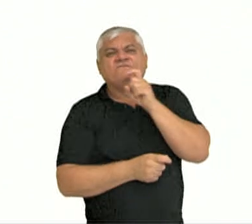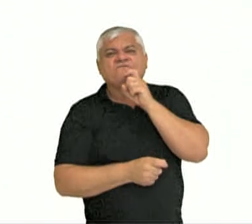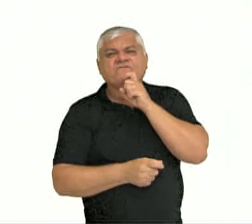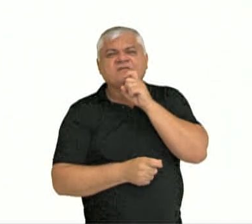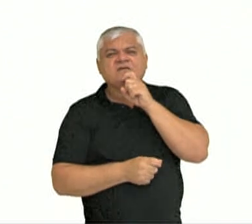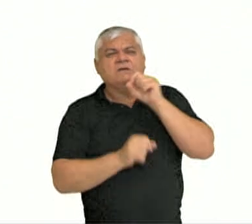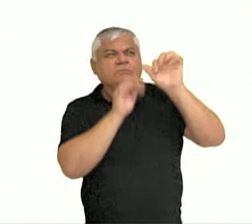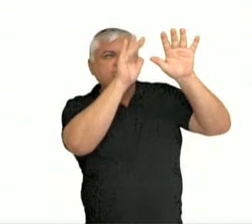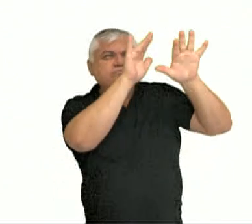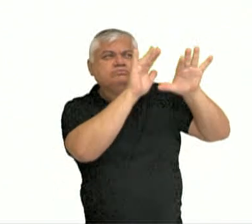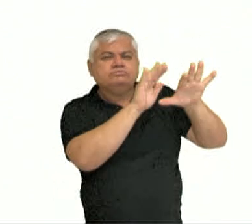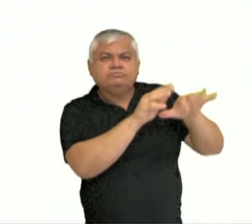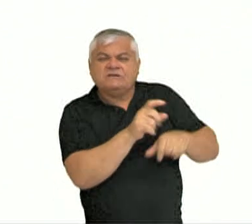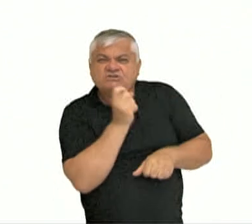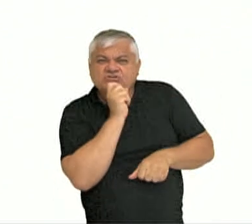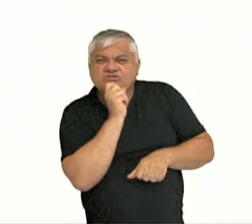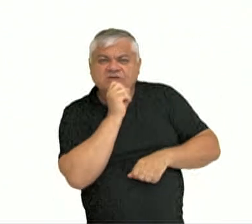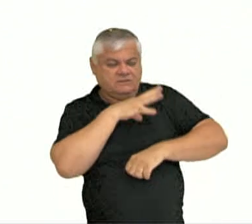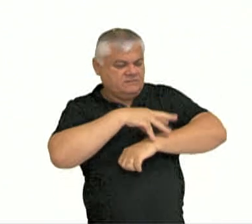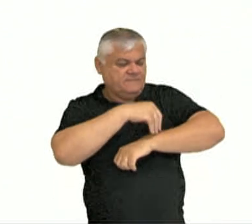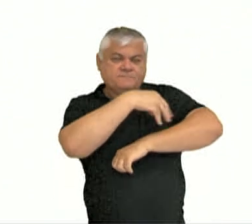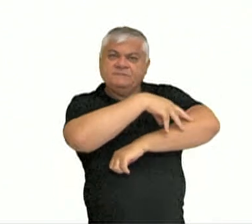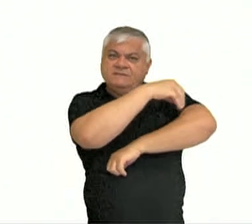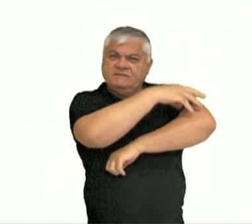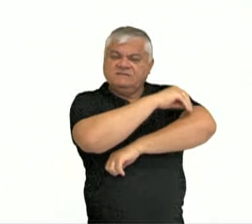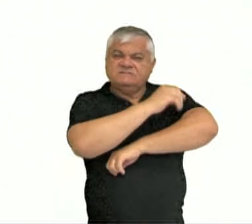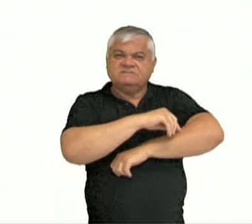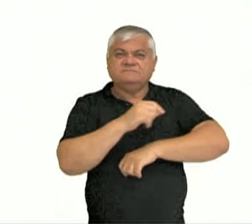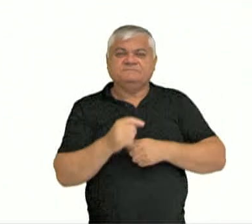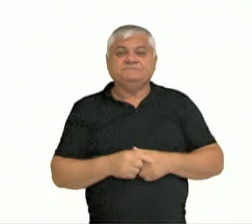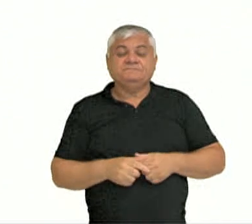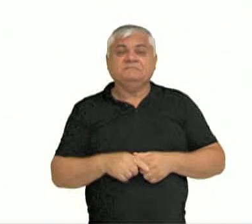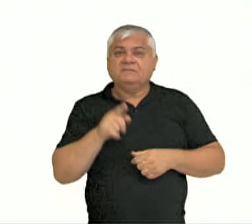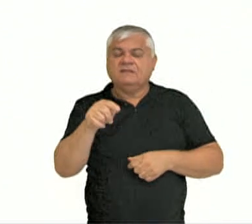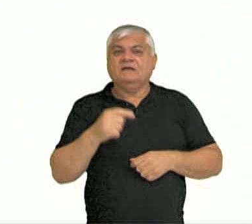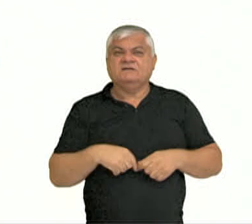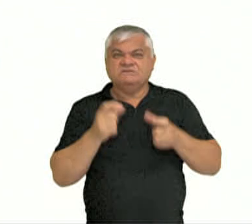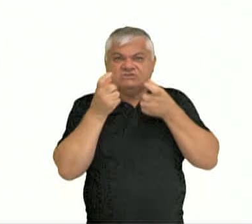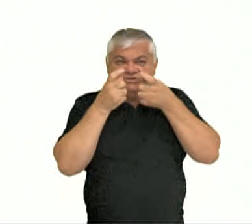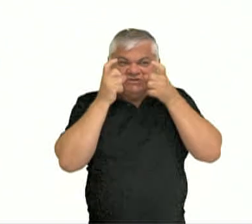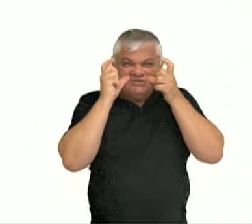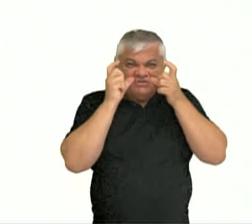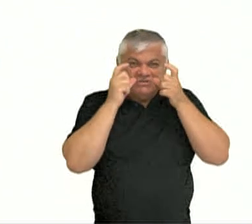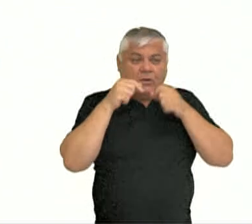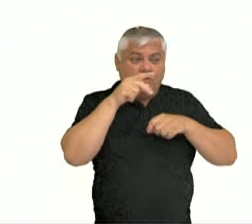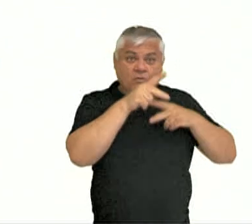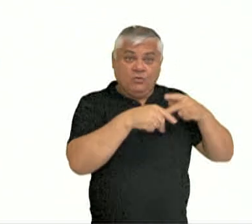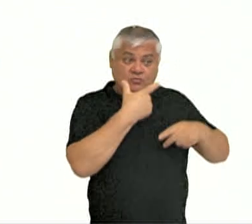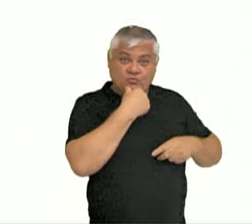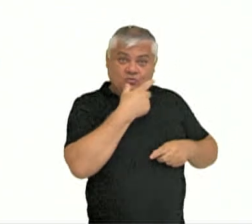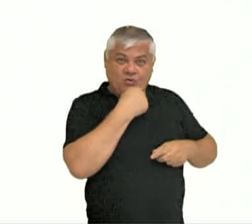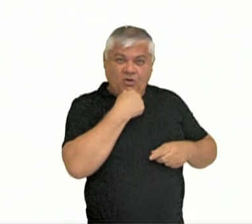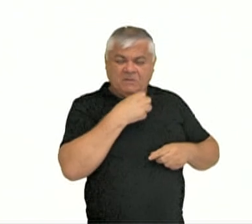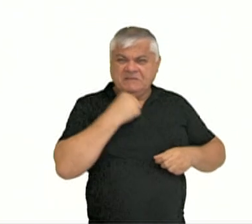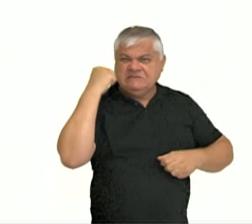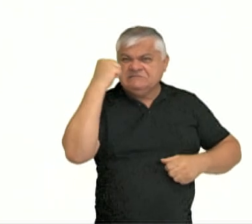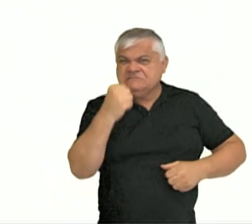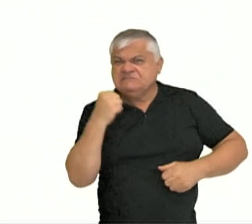período glacial, e por isso eles viviam naquela região e eram sua caça, sua alimentação desses